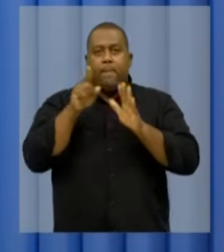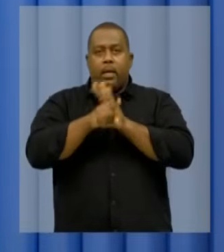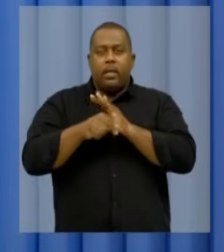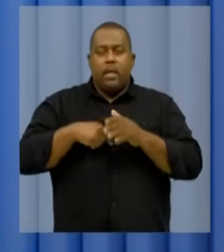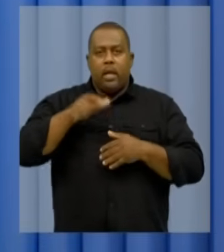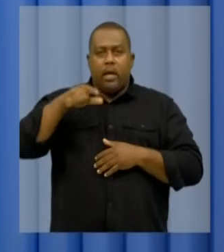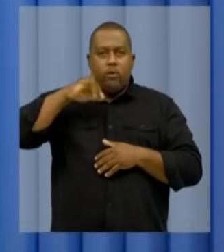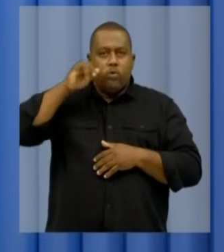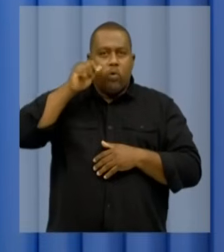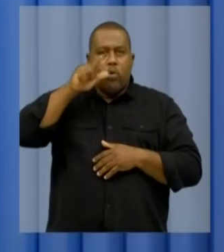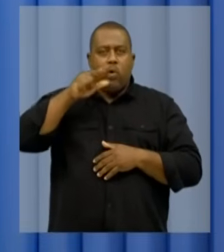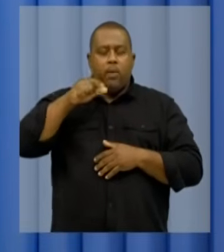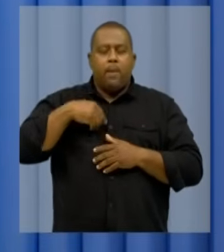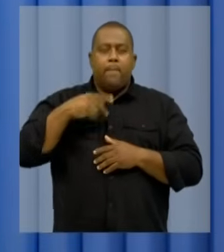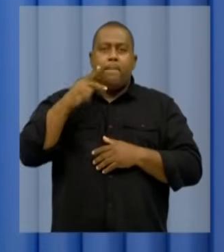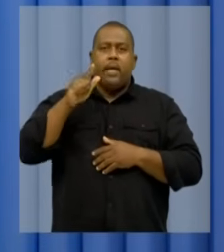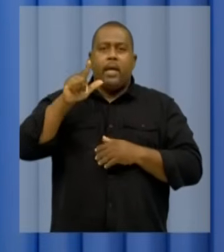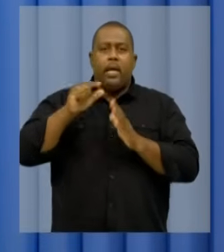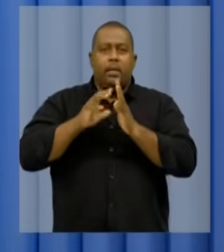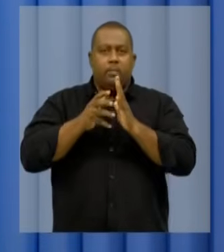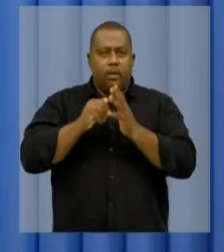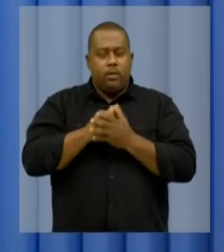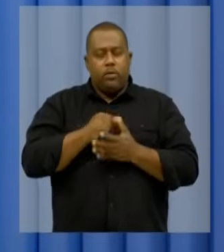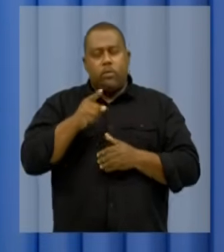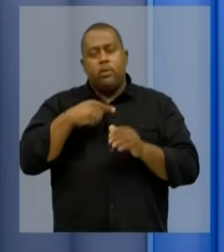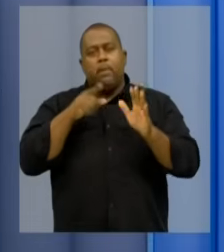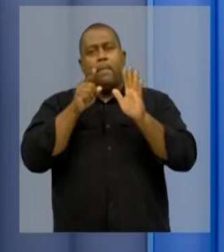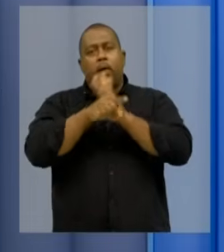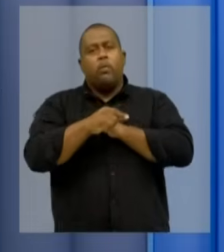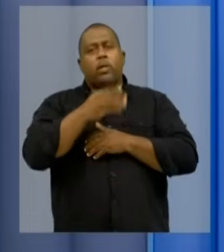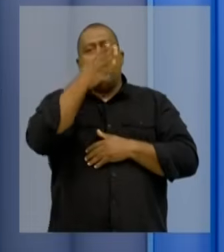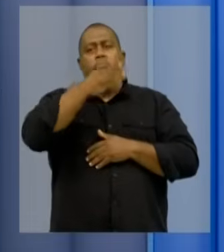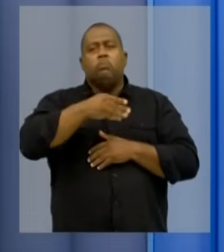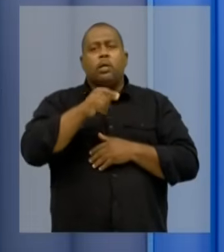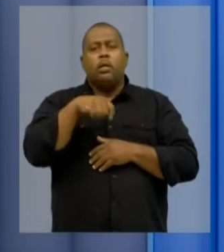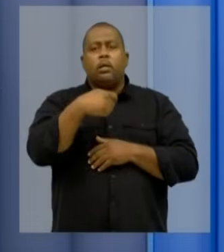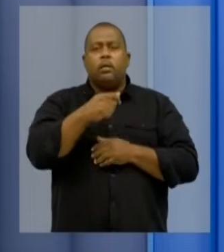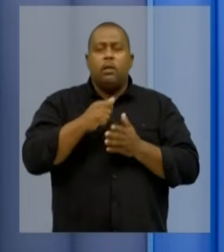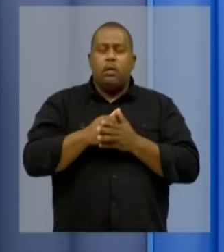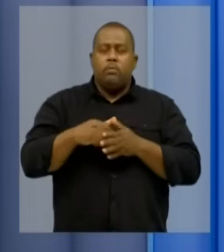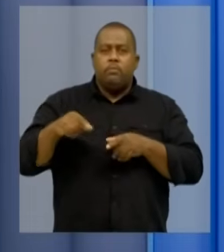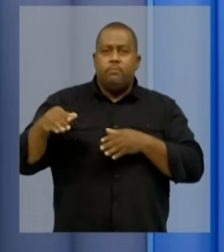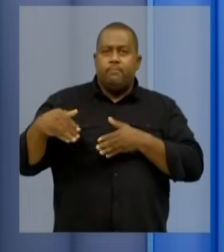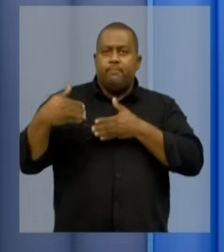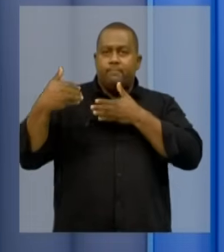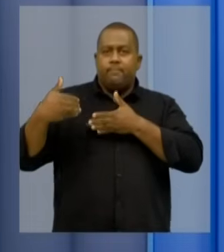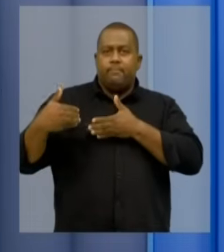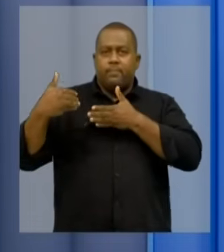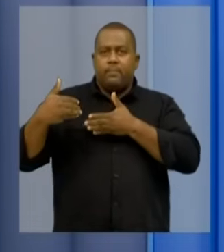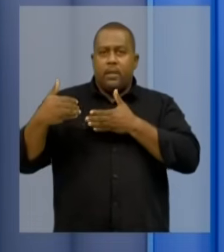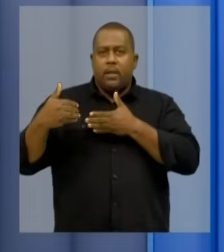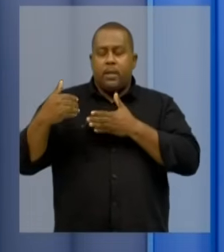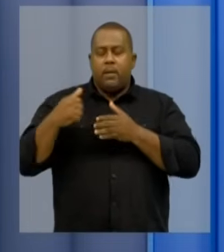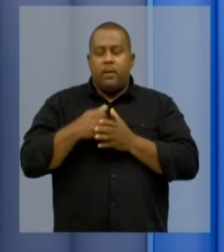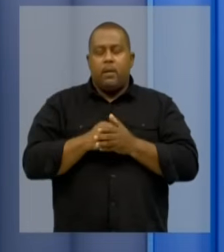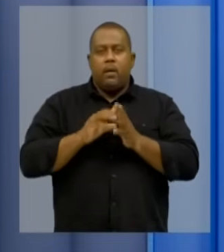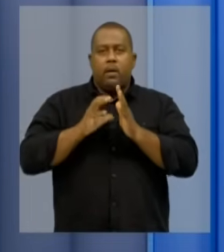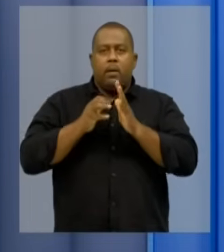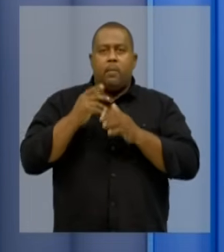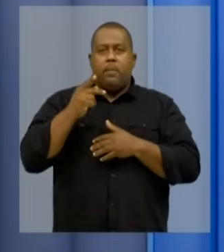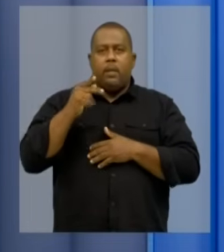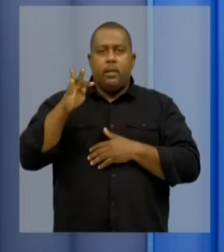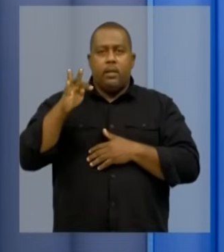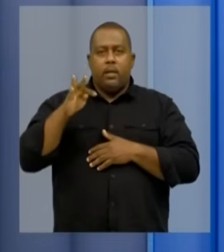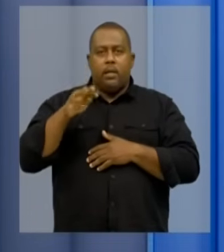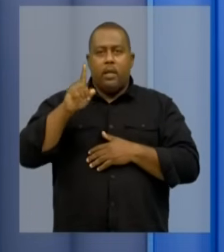do PL. Candidato, para quem o senhor faz a sua pergunta? Ao meu adversário, o PT. Aqui é